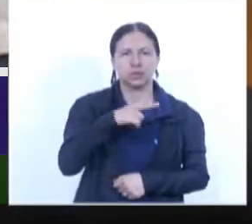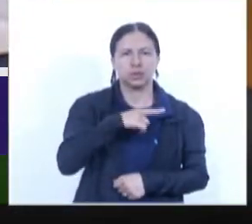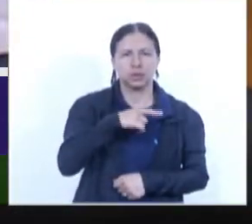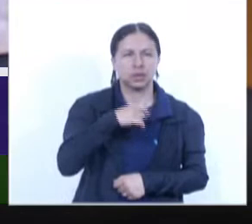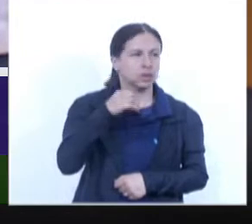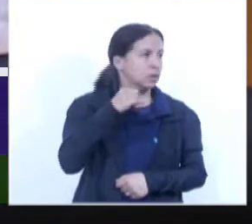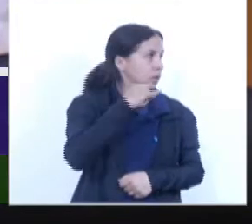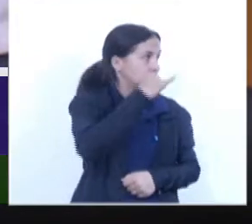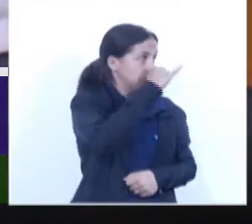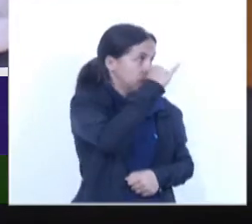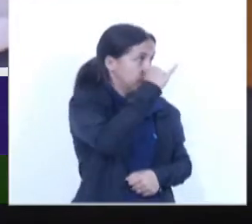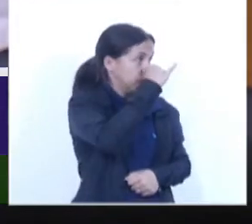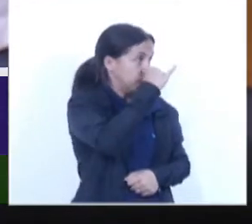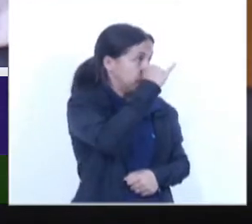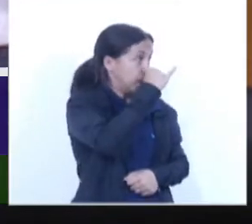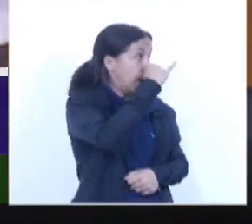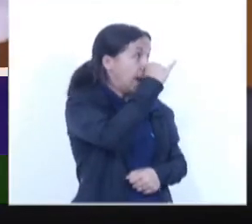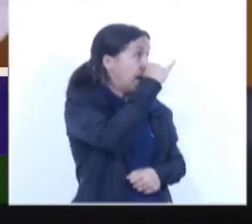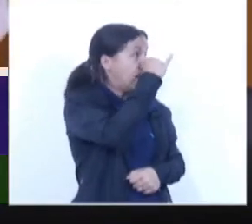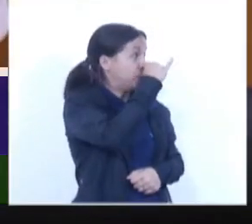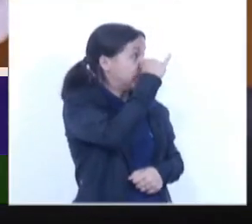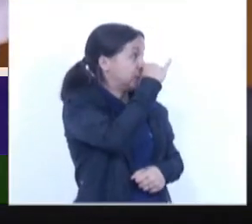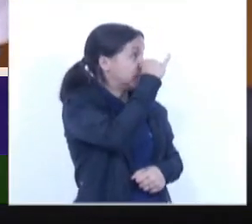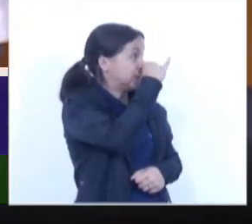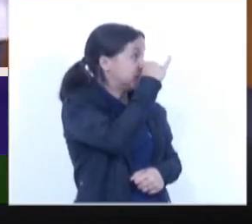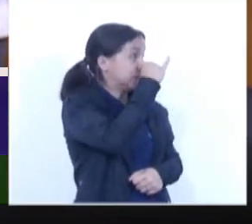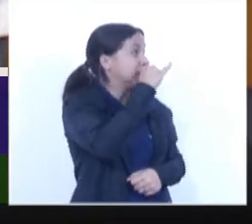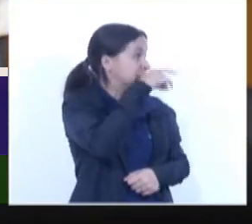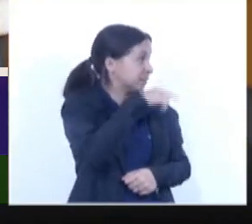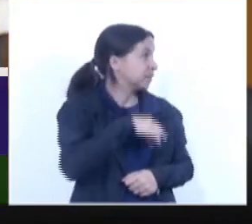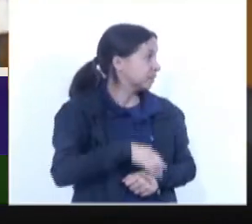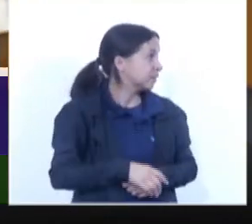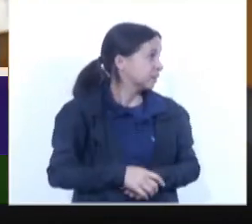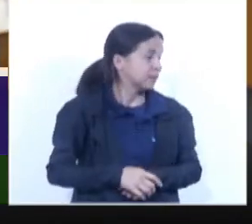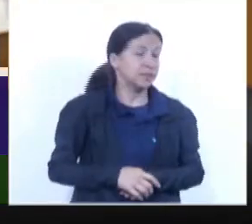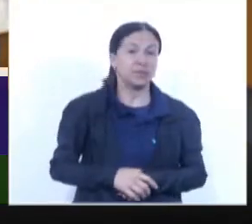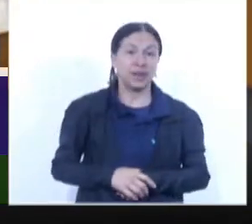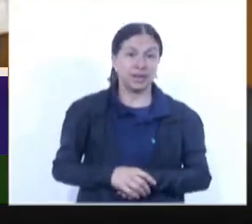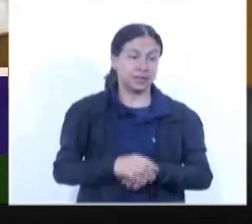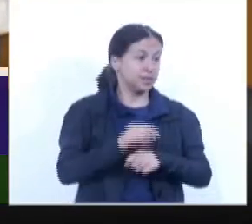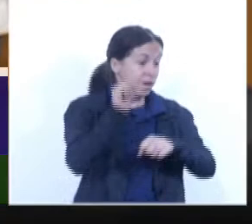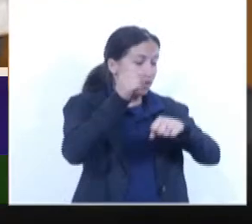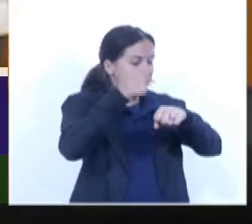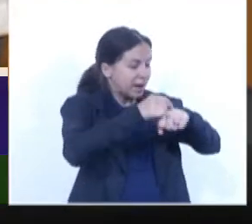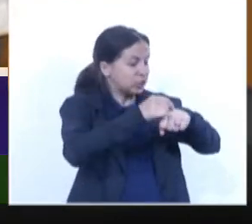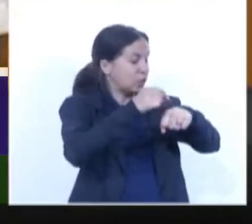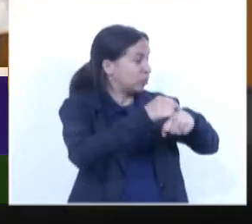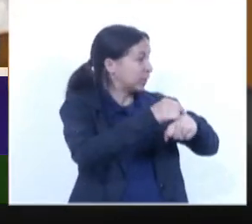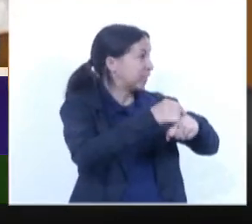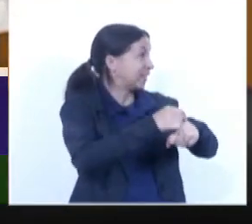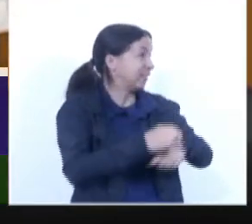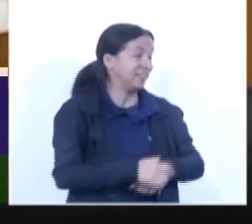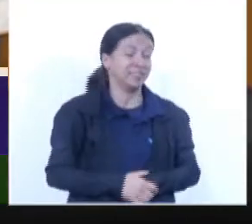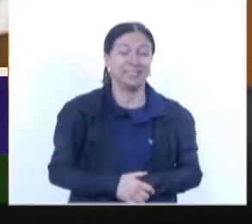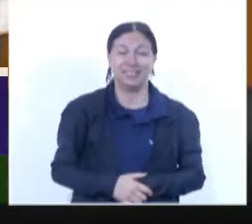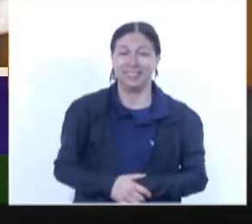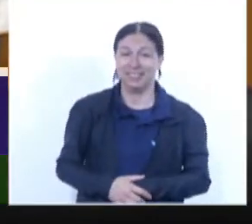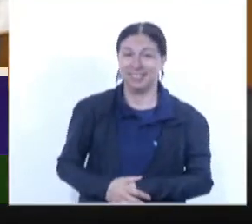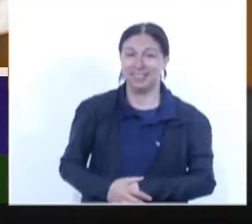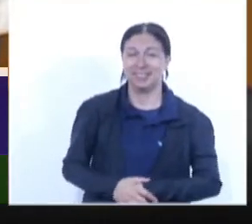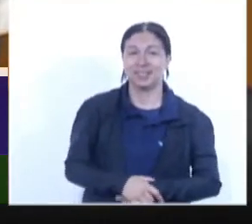e as assina de tração dentro do município e da outras Providência